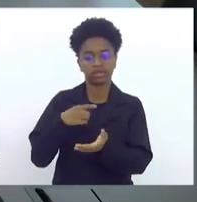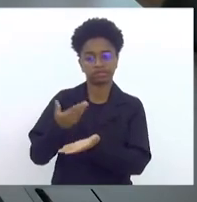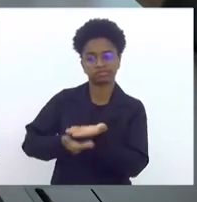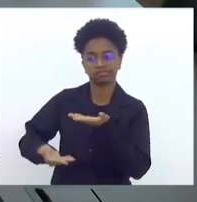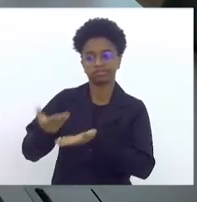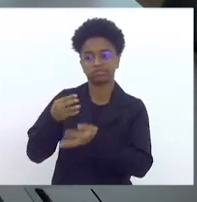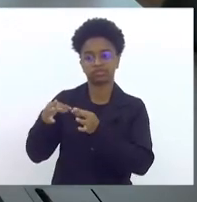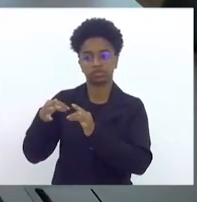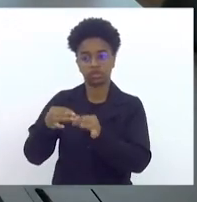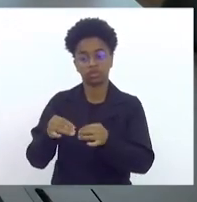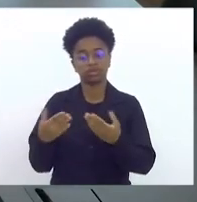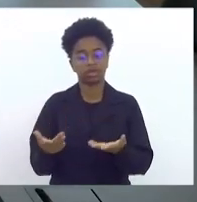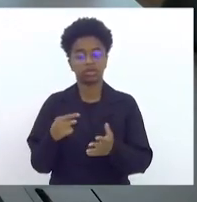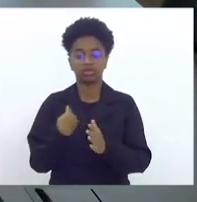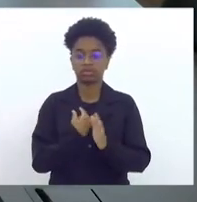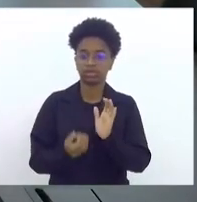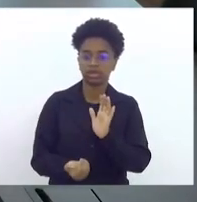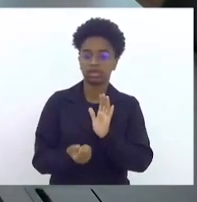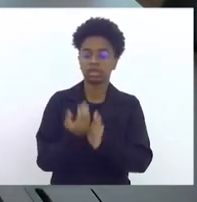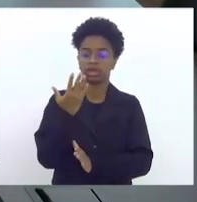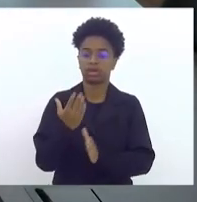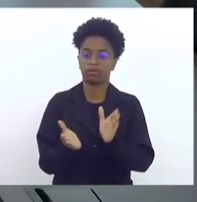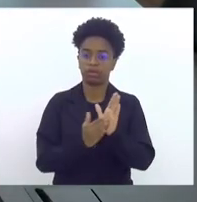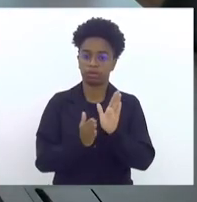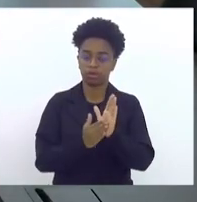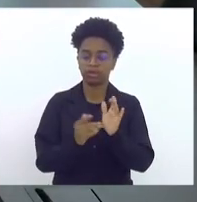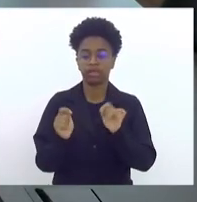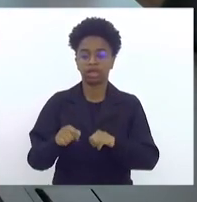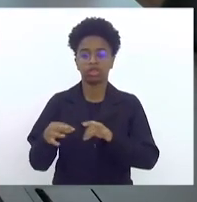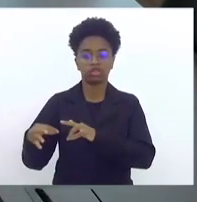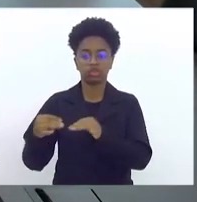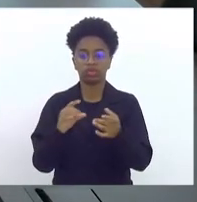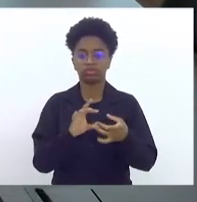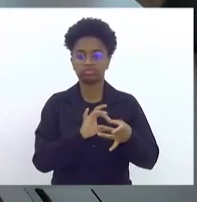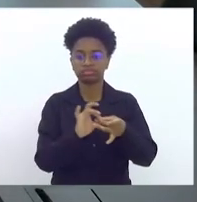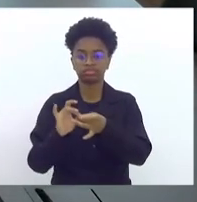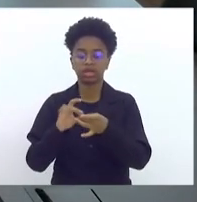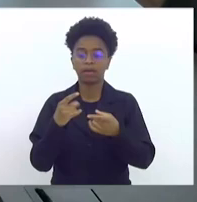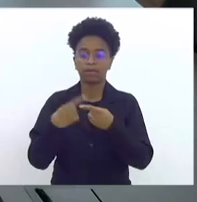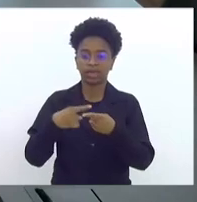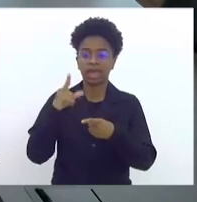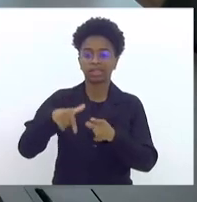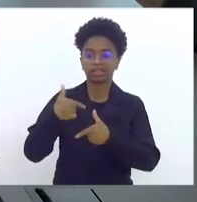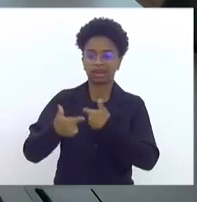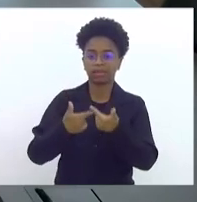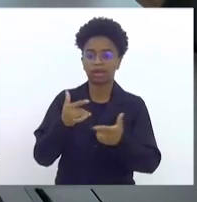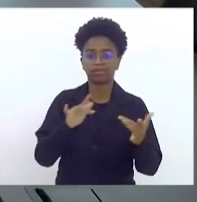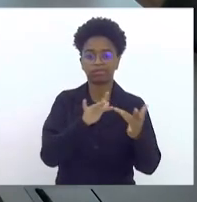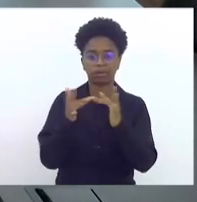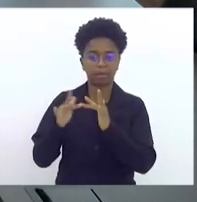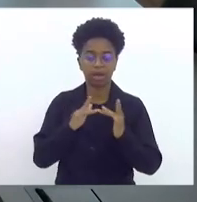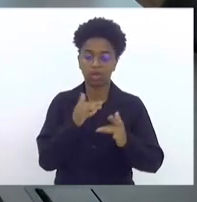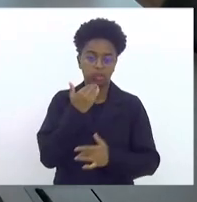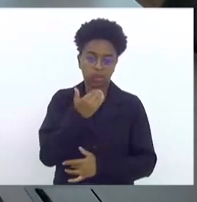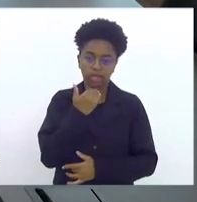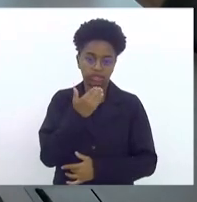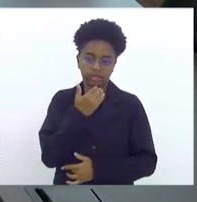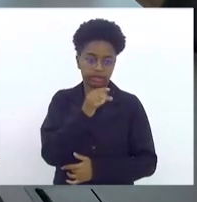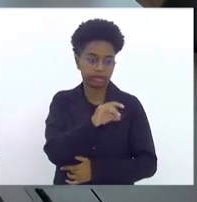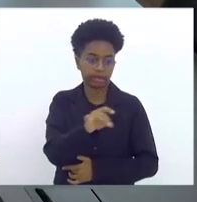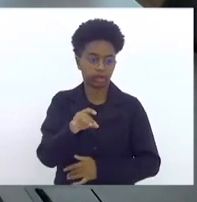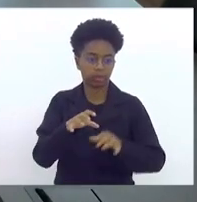então nós fizemos essa proposta para que todos tivessem integrado porque é um trabalho de rede não adianta cada um no